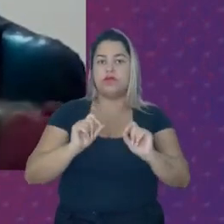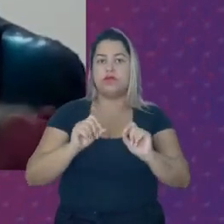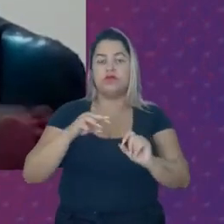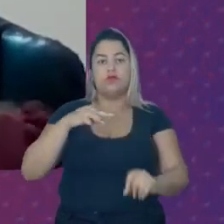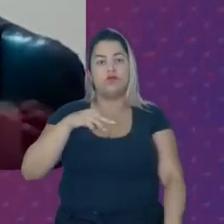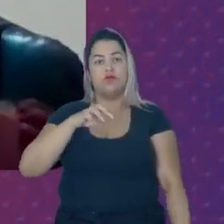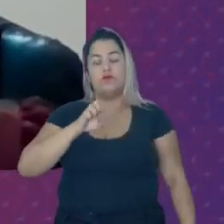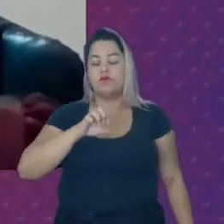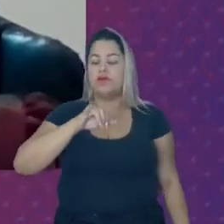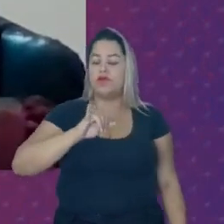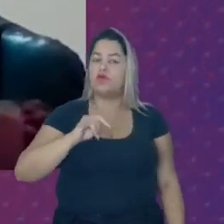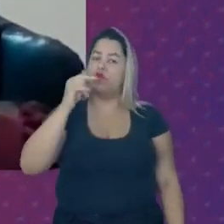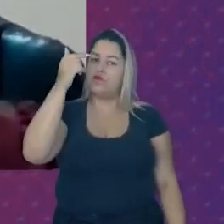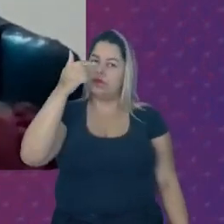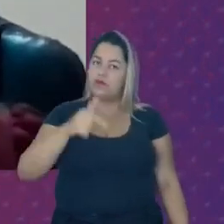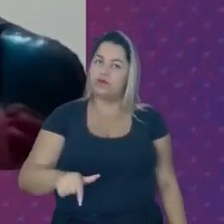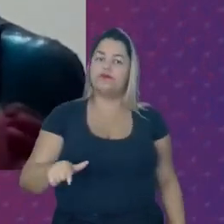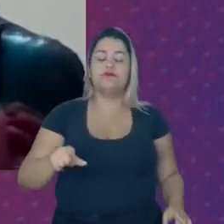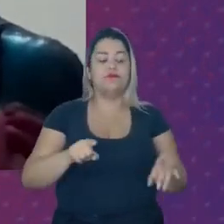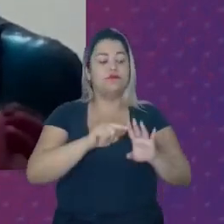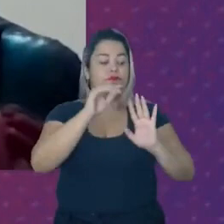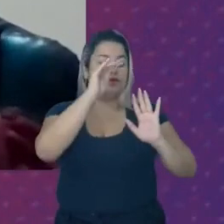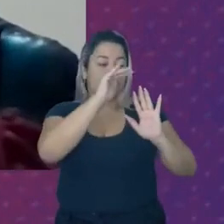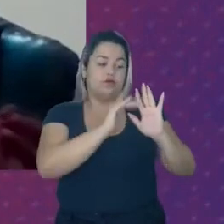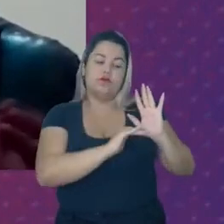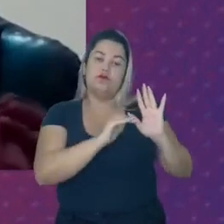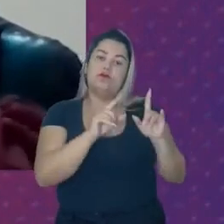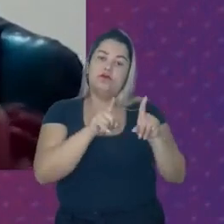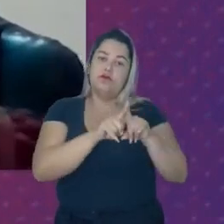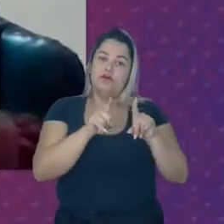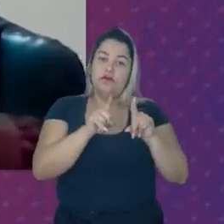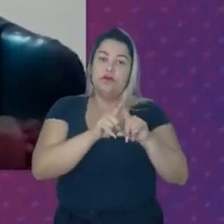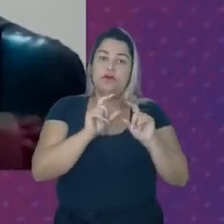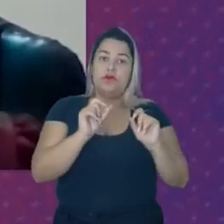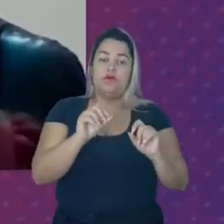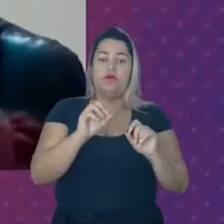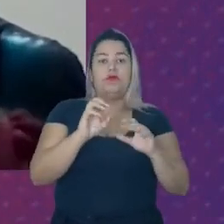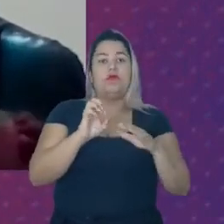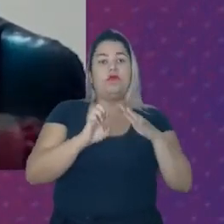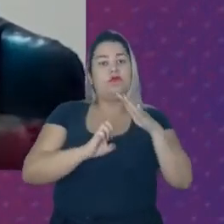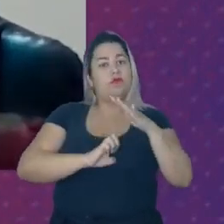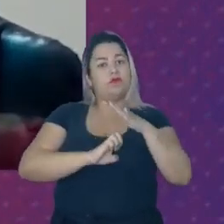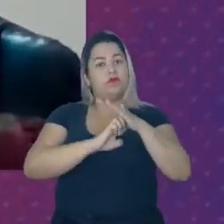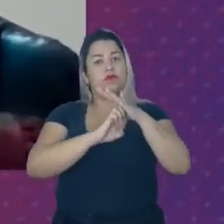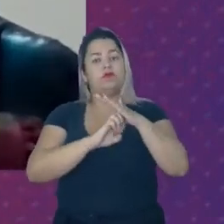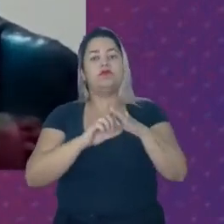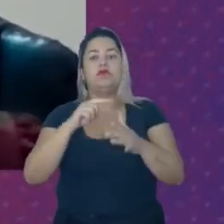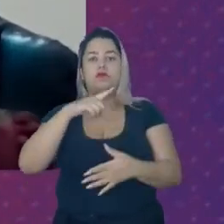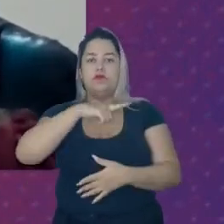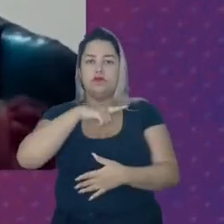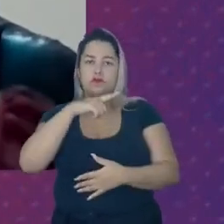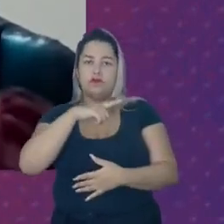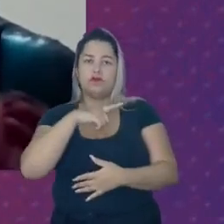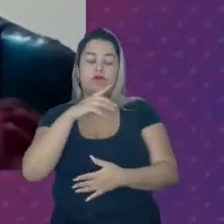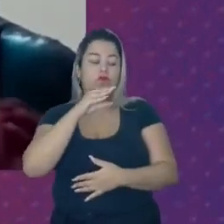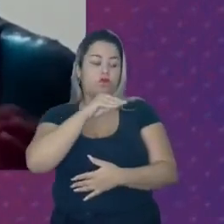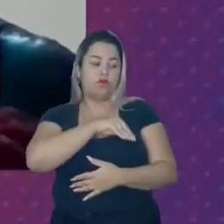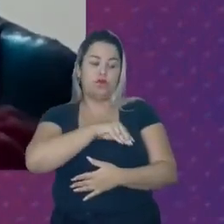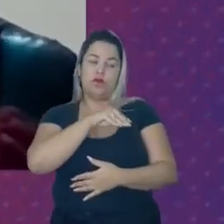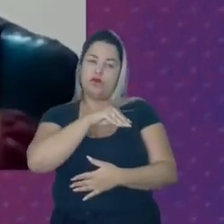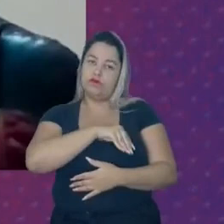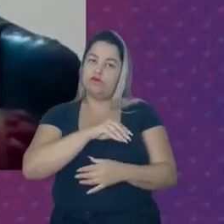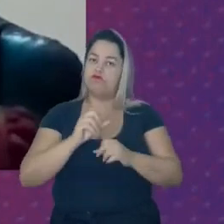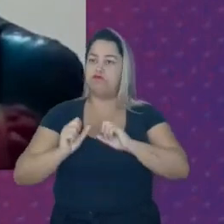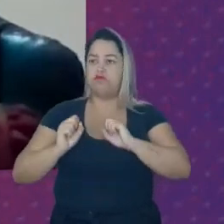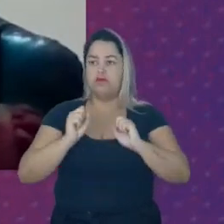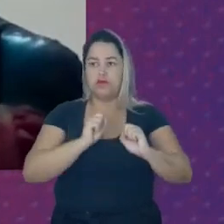que eu consigo estabelecer aqui, empreendendo, eu já tenho uma renda em que eu posso me desligar